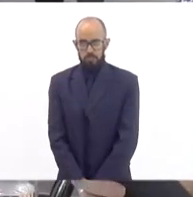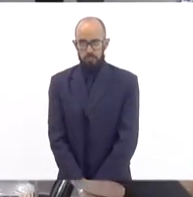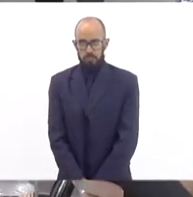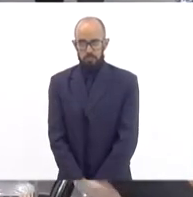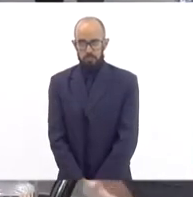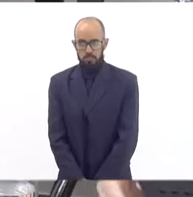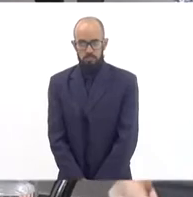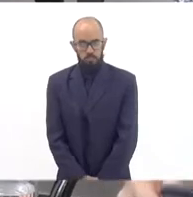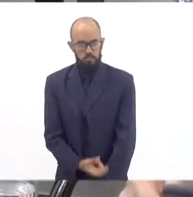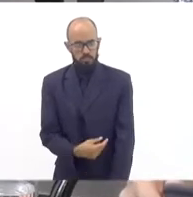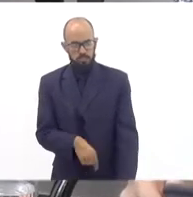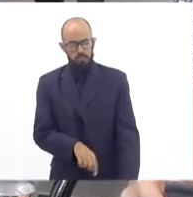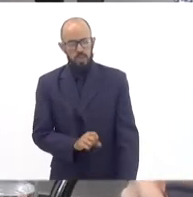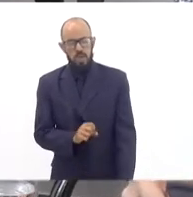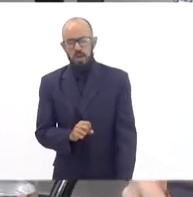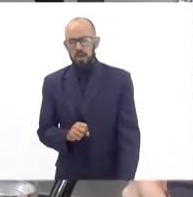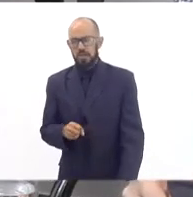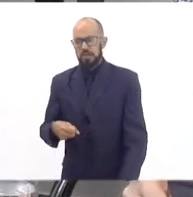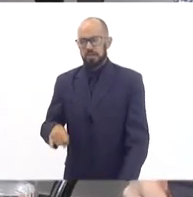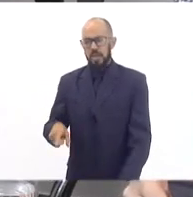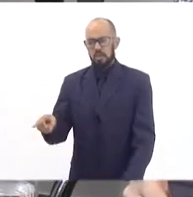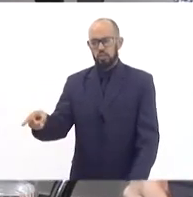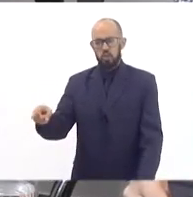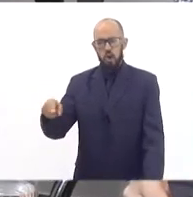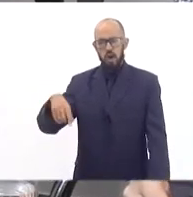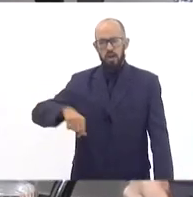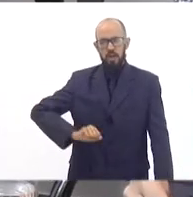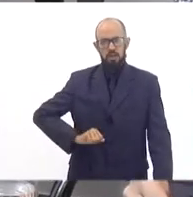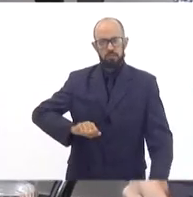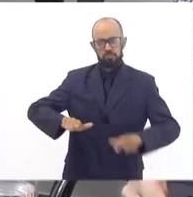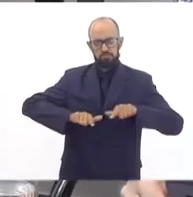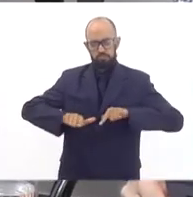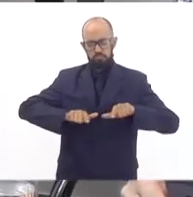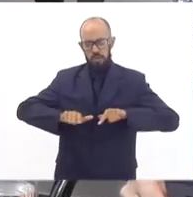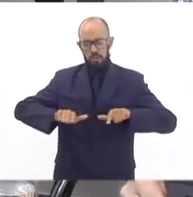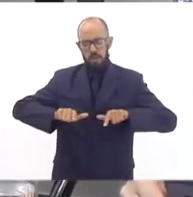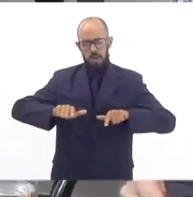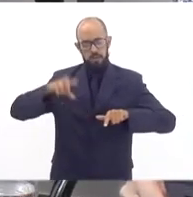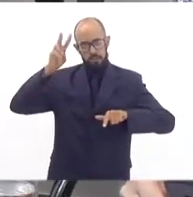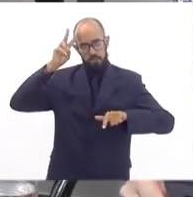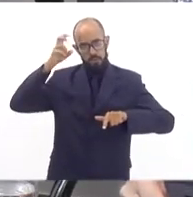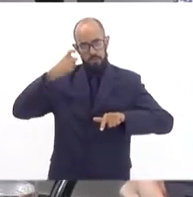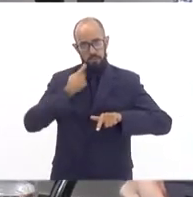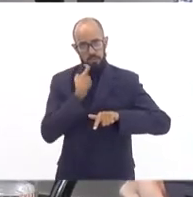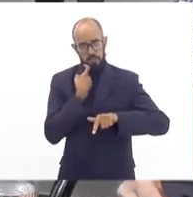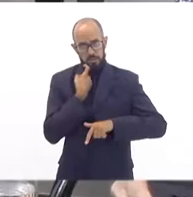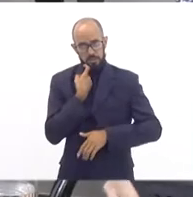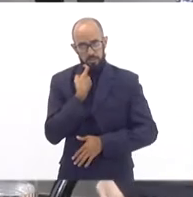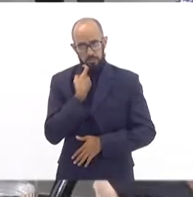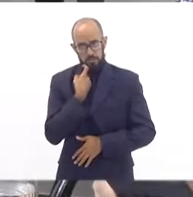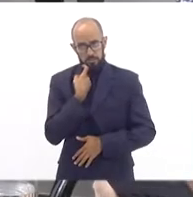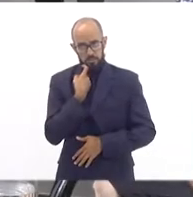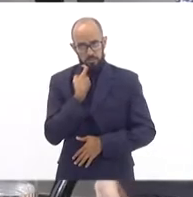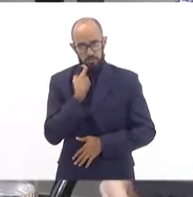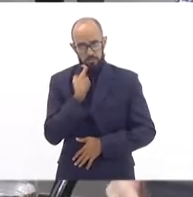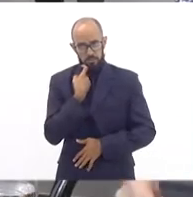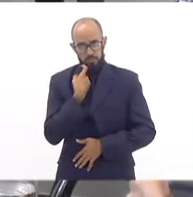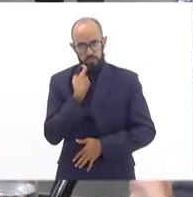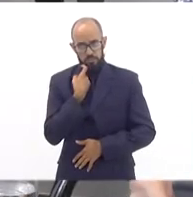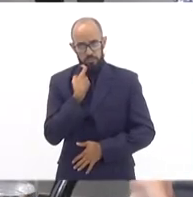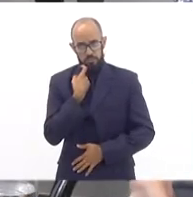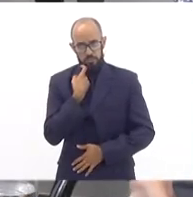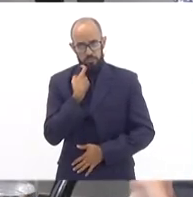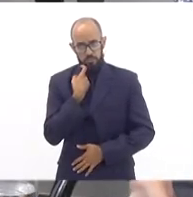Se a senhora for diarista 5 dias na semana, né, partindo do pressuposto que a semana só